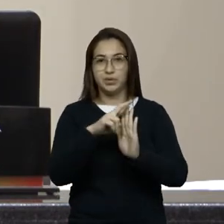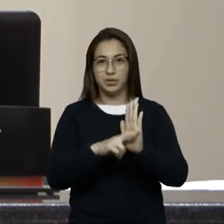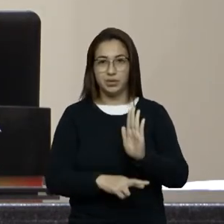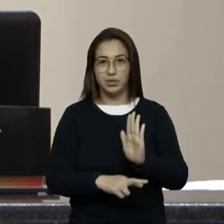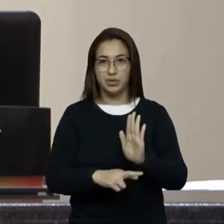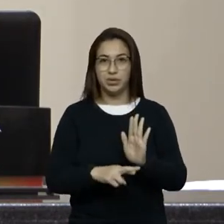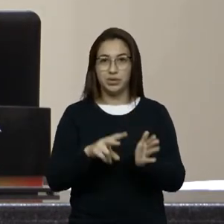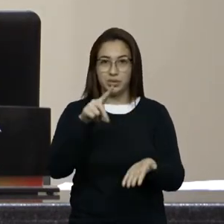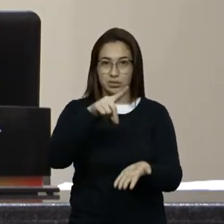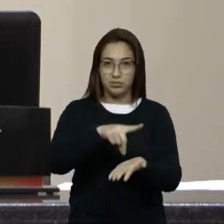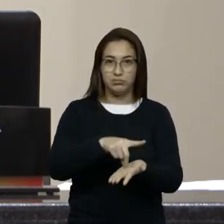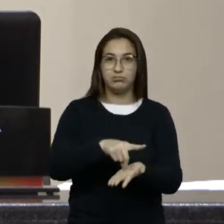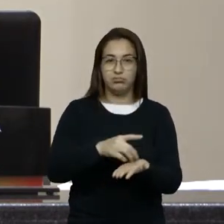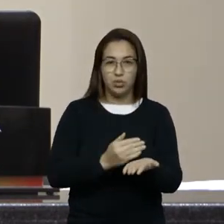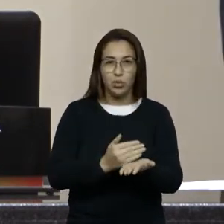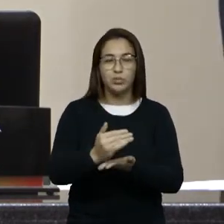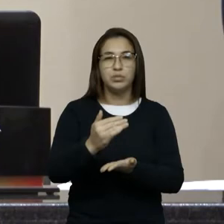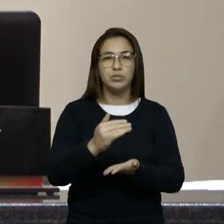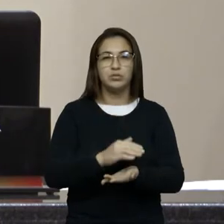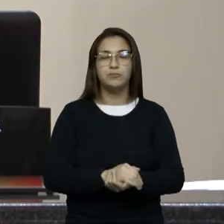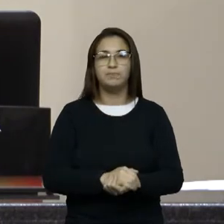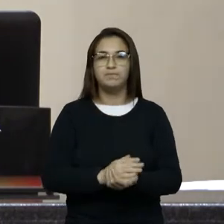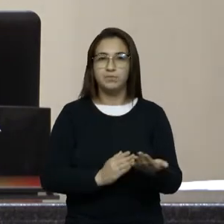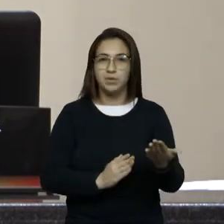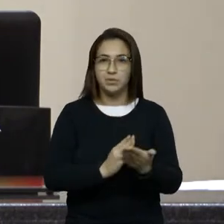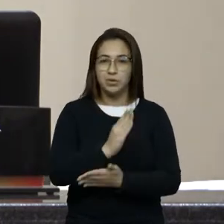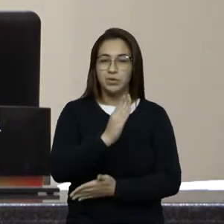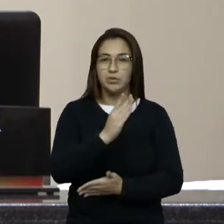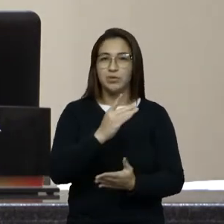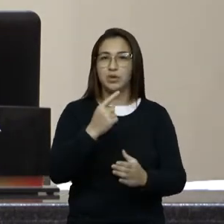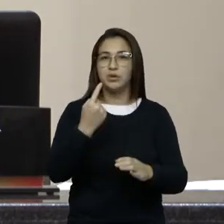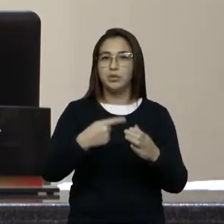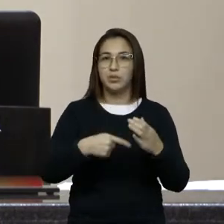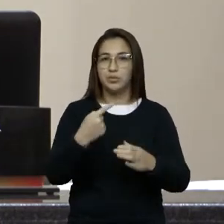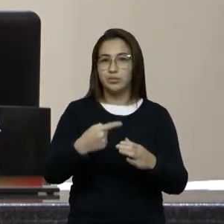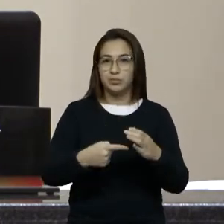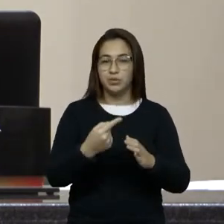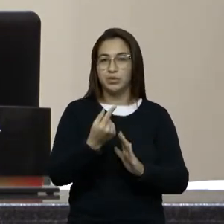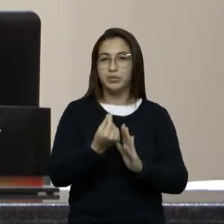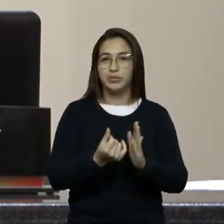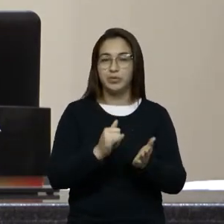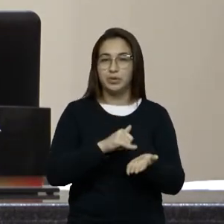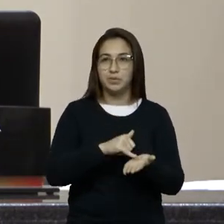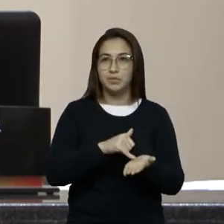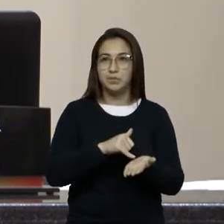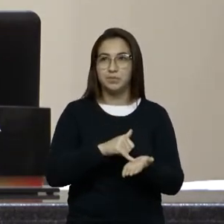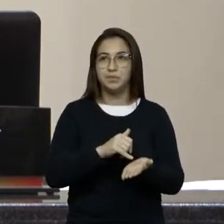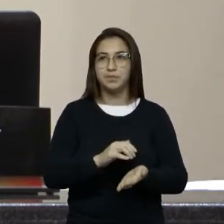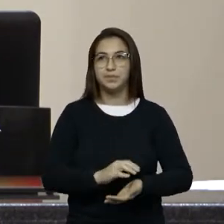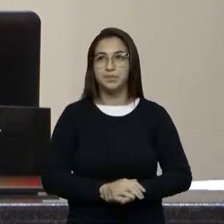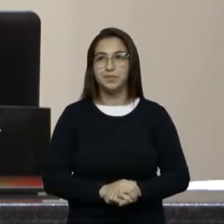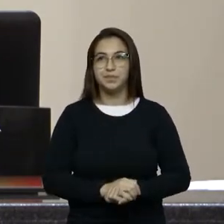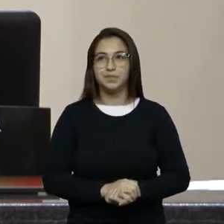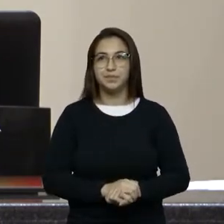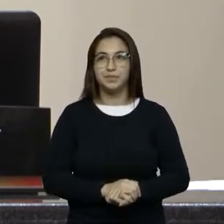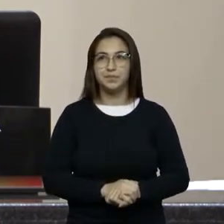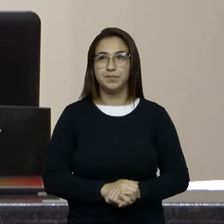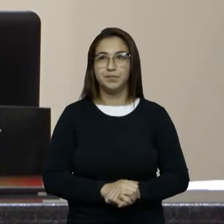original que foi aprovado pela comissão de Finanças e tributação e tributação